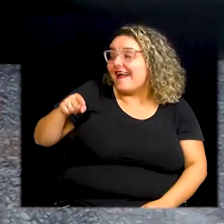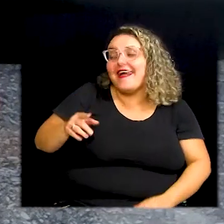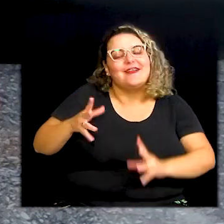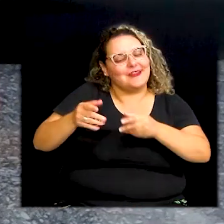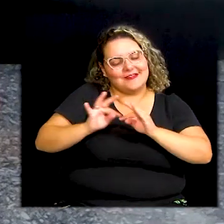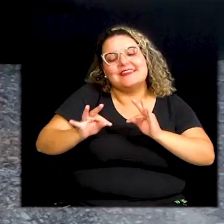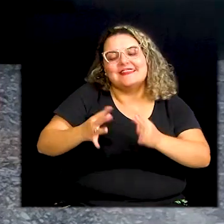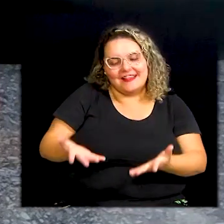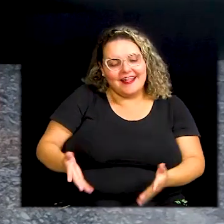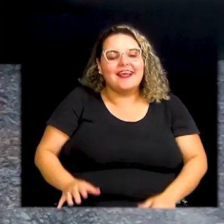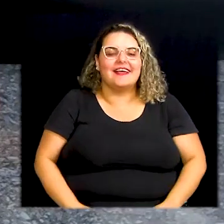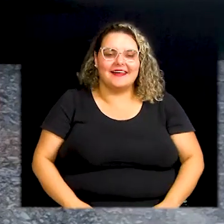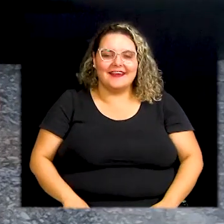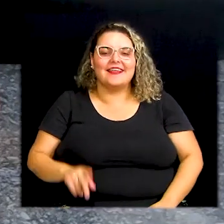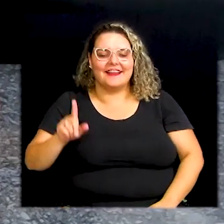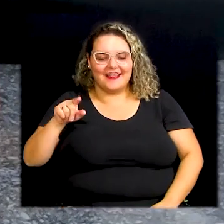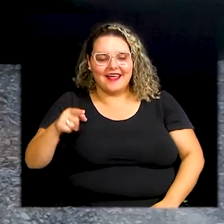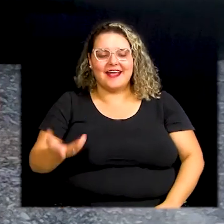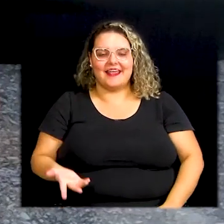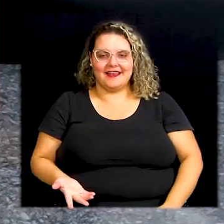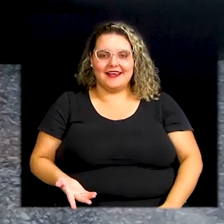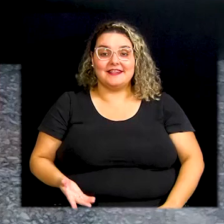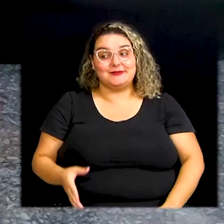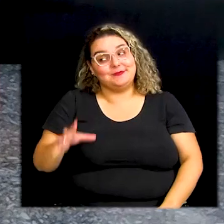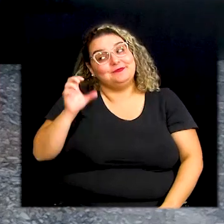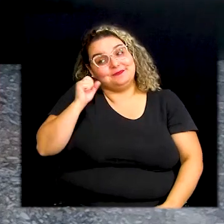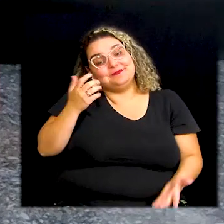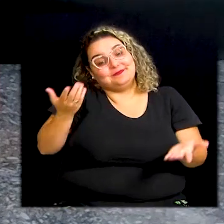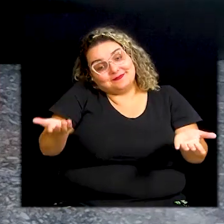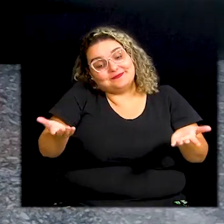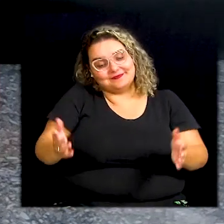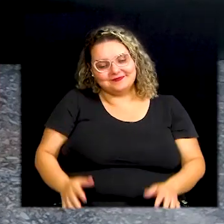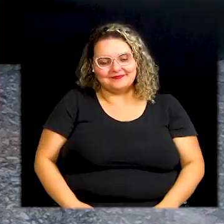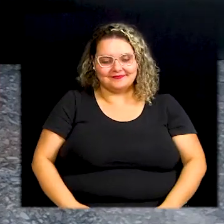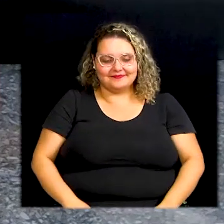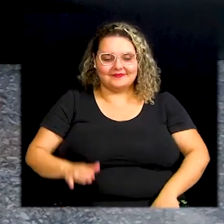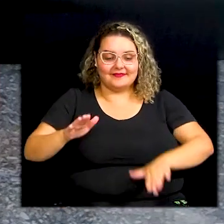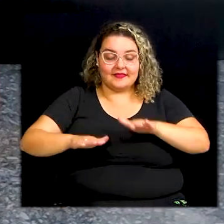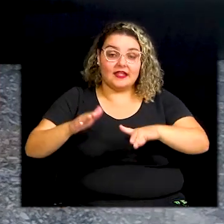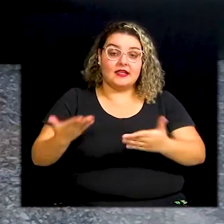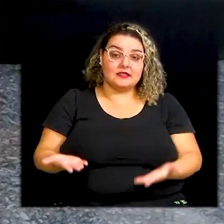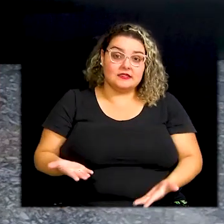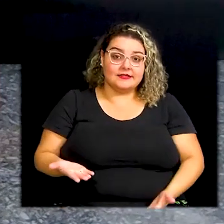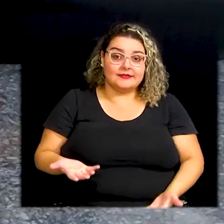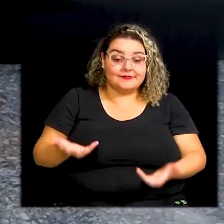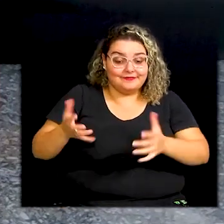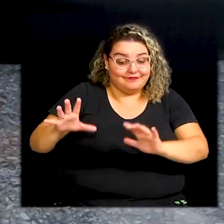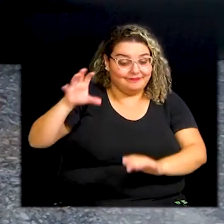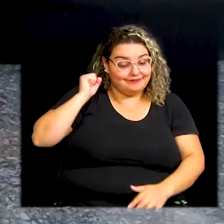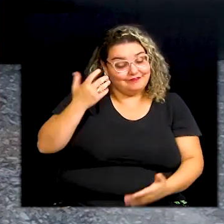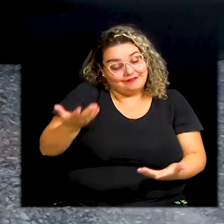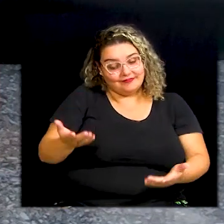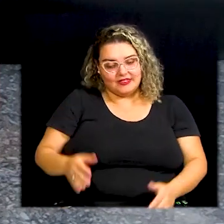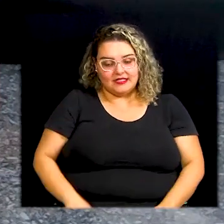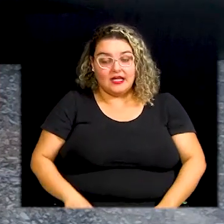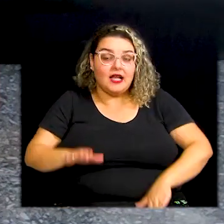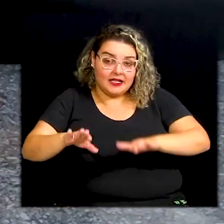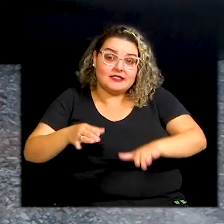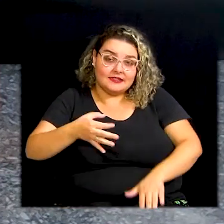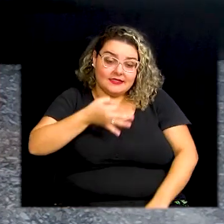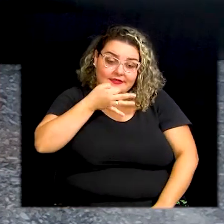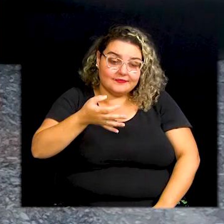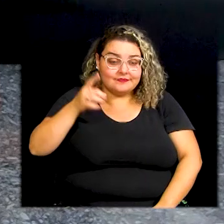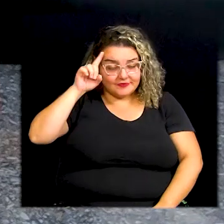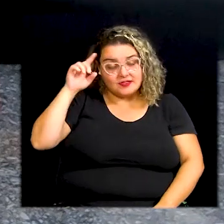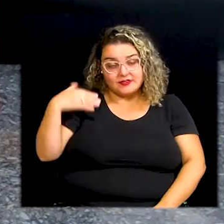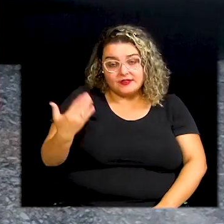não ficou? Tem que escutar, né? Porque às vezes a gente não quer escutar, mas às vezes